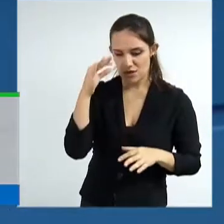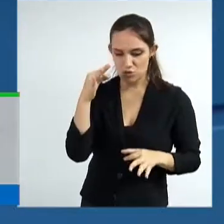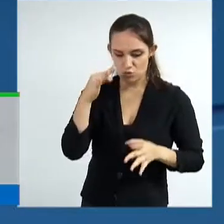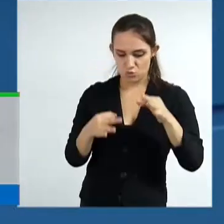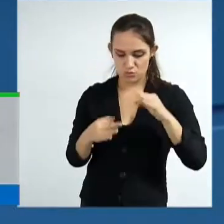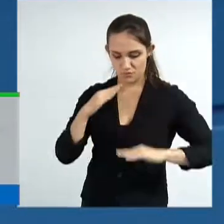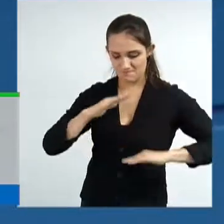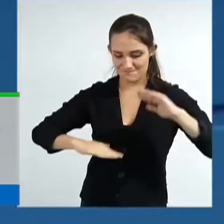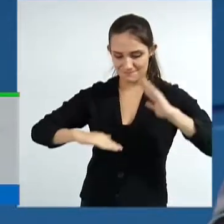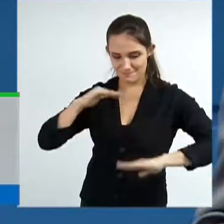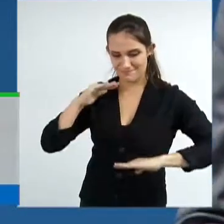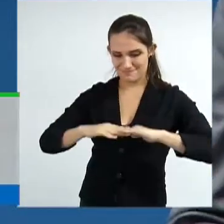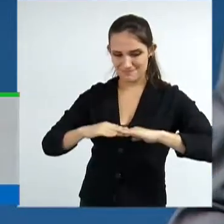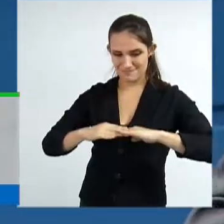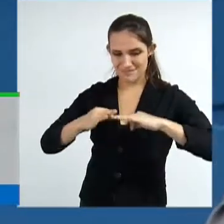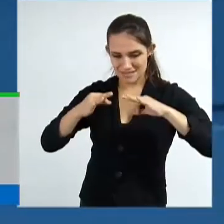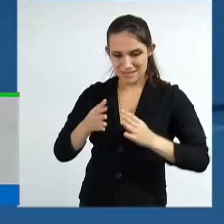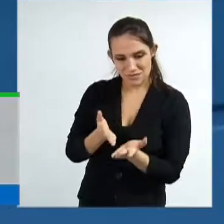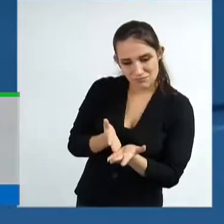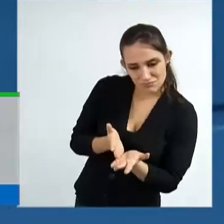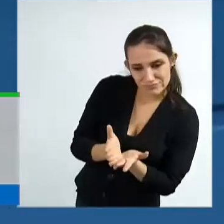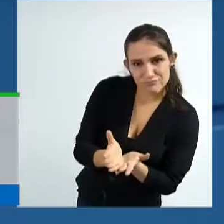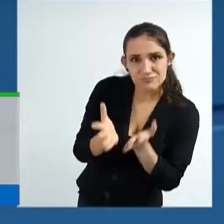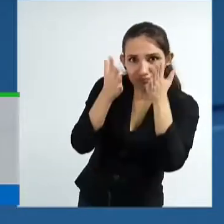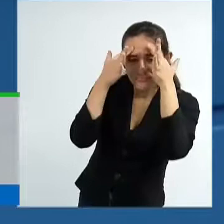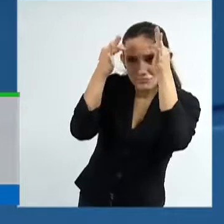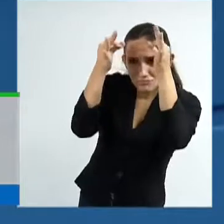só a atuação dele correta